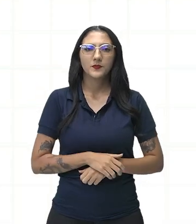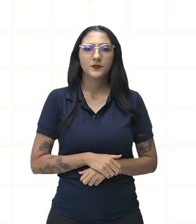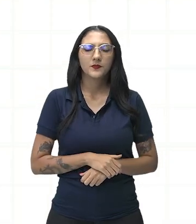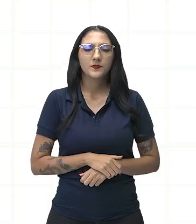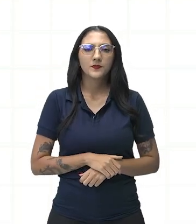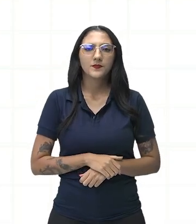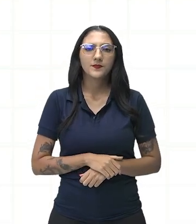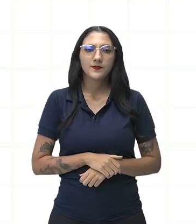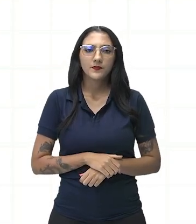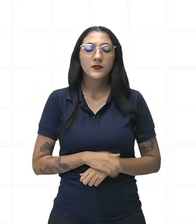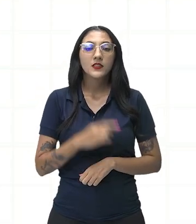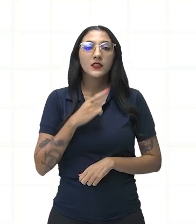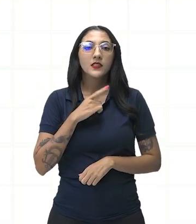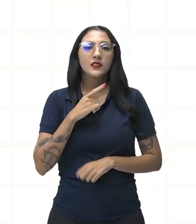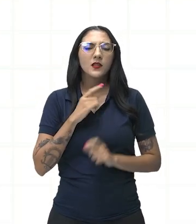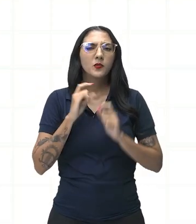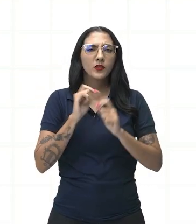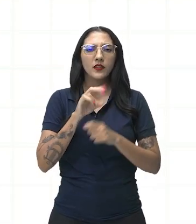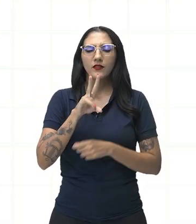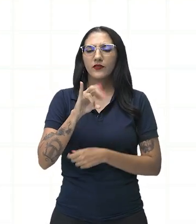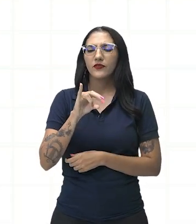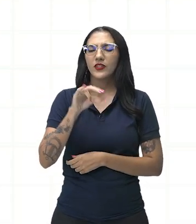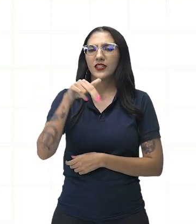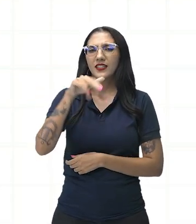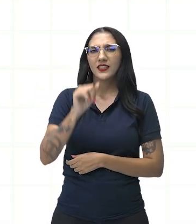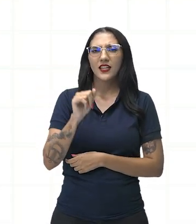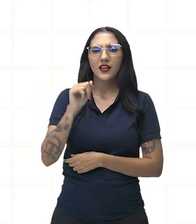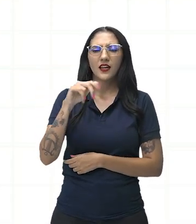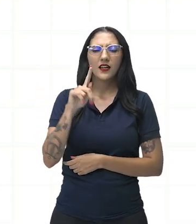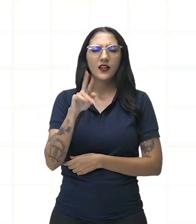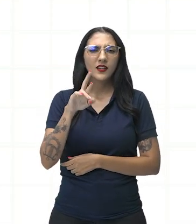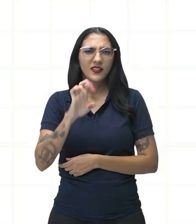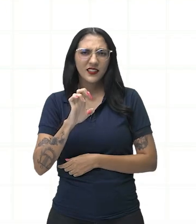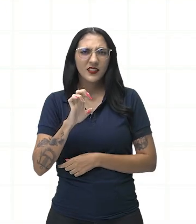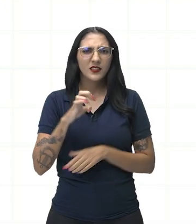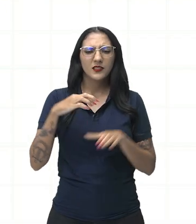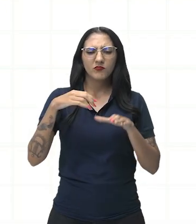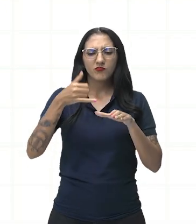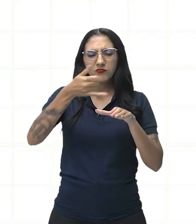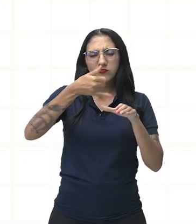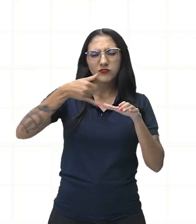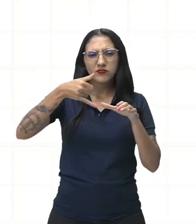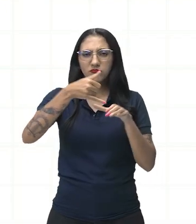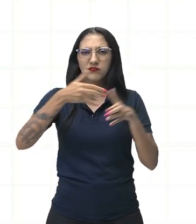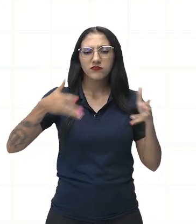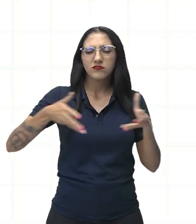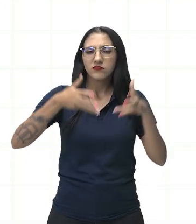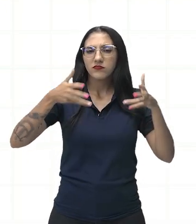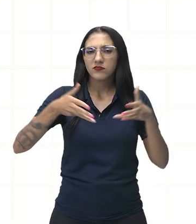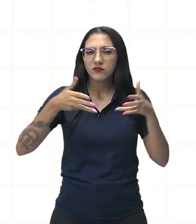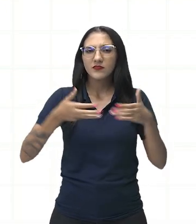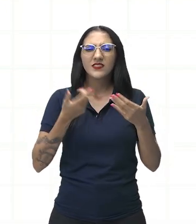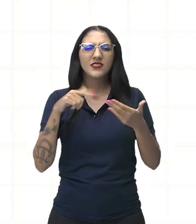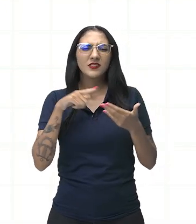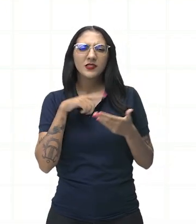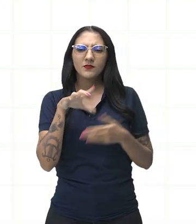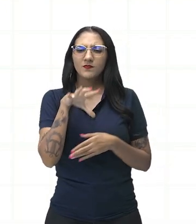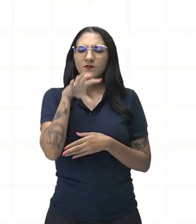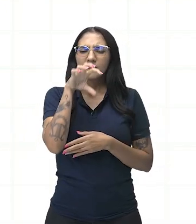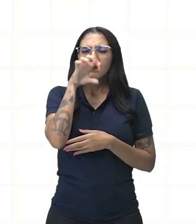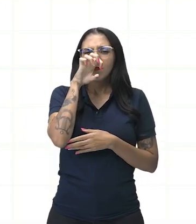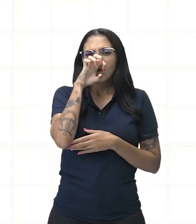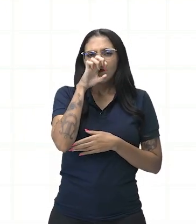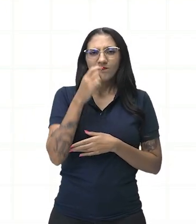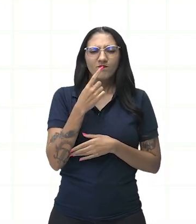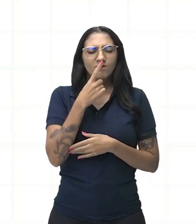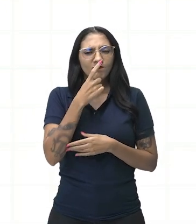CH3COOH, e ele está presente no vinagre. Então, o ácido acético, ele tem um cheiro característico, que é o cheiro do